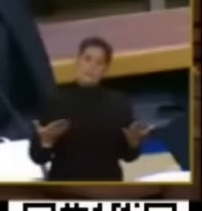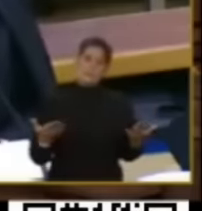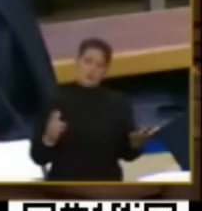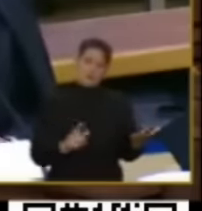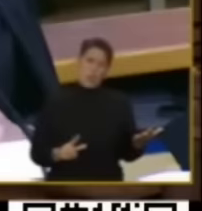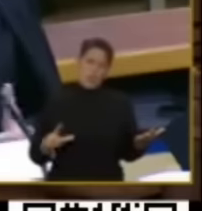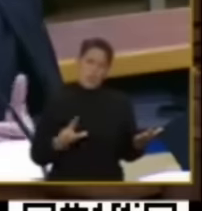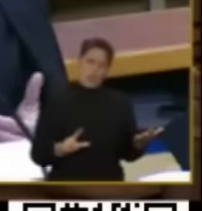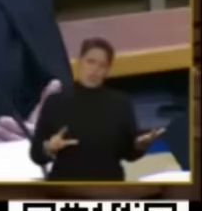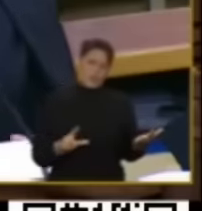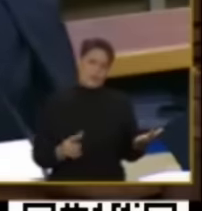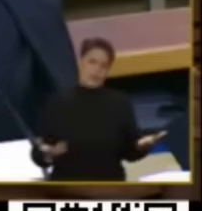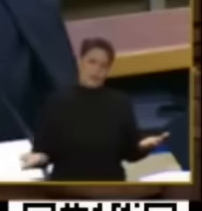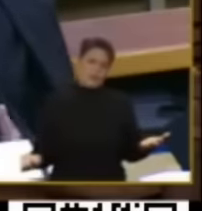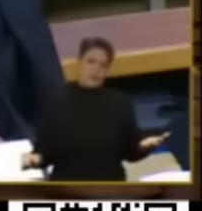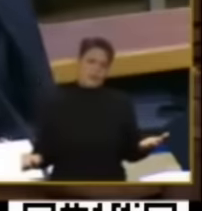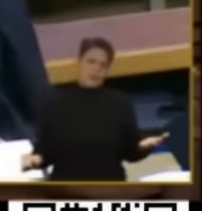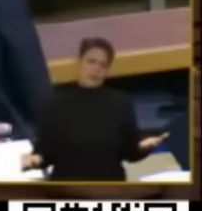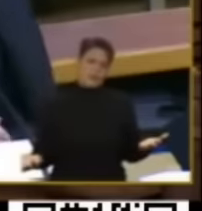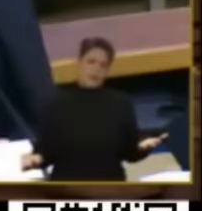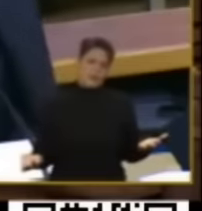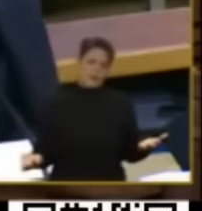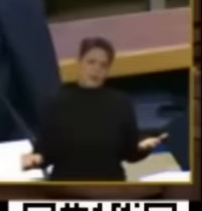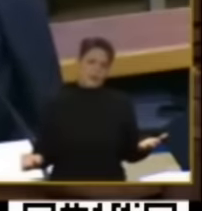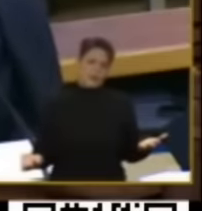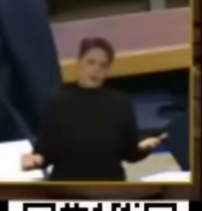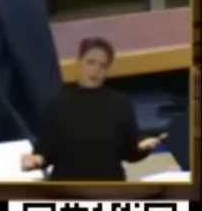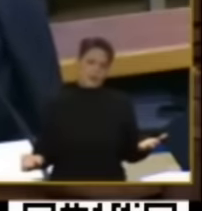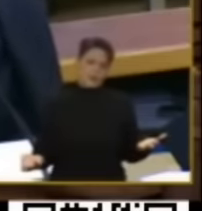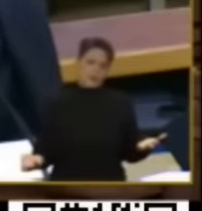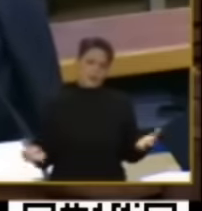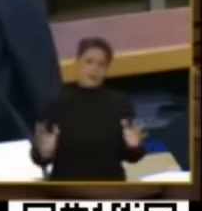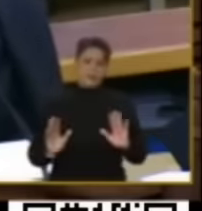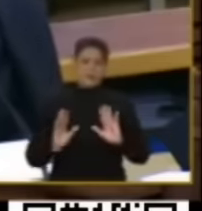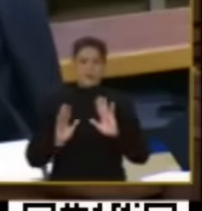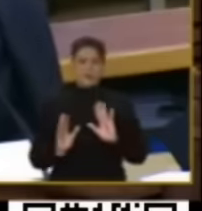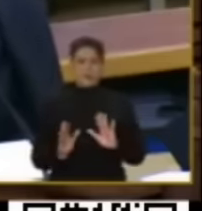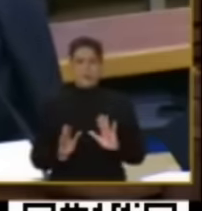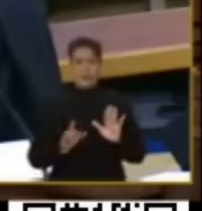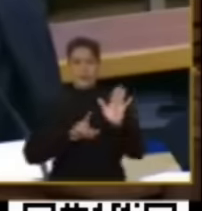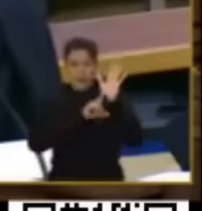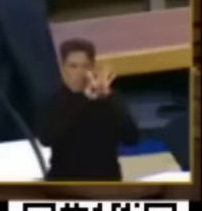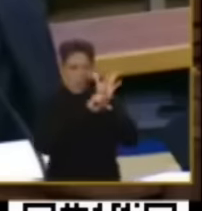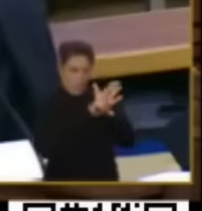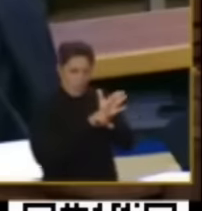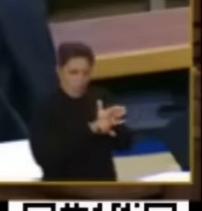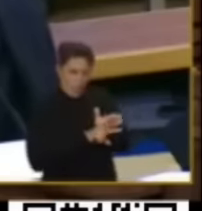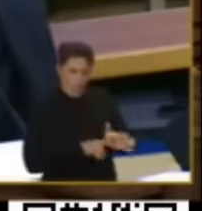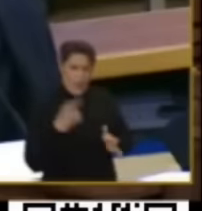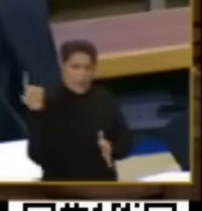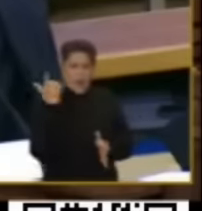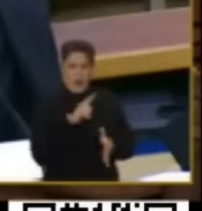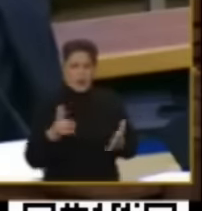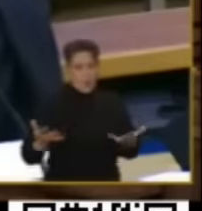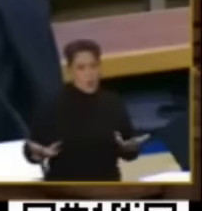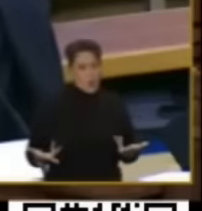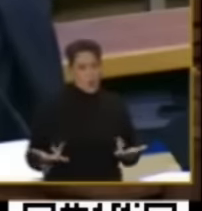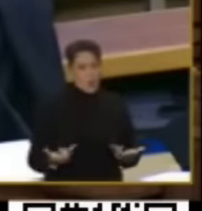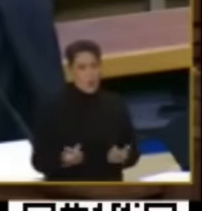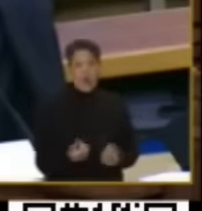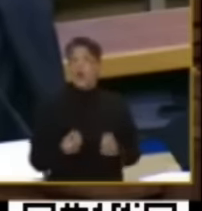Antes do ministro Gilmar Mendes, o ministro Luiz Roberto Barroso, nesta sessão que vocês veem ao vivo ao lado,